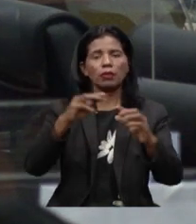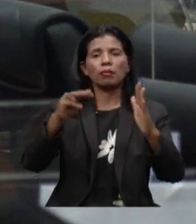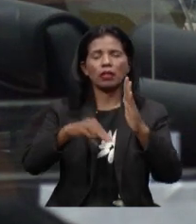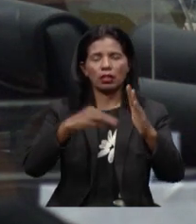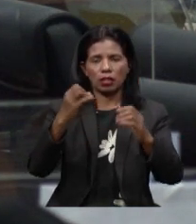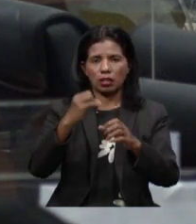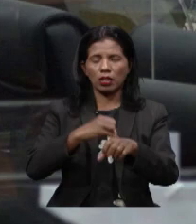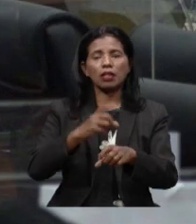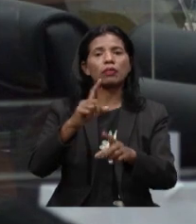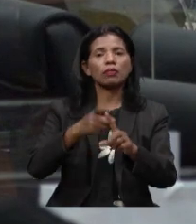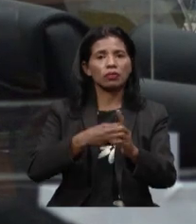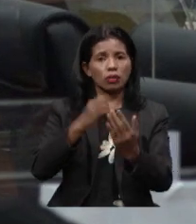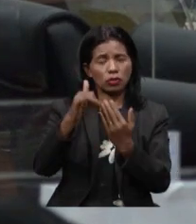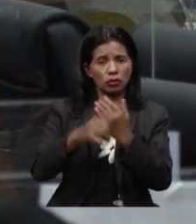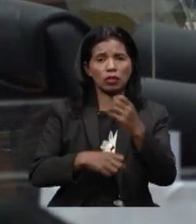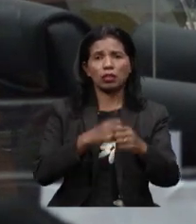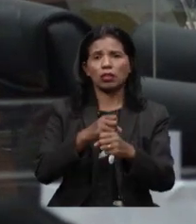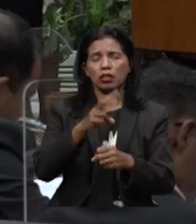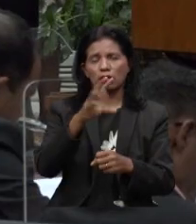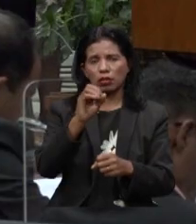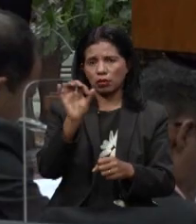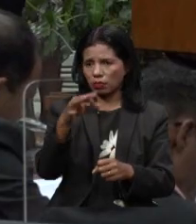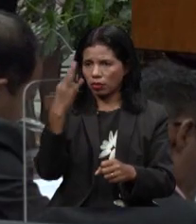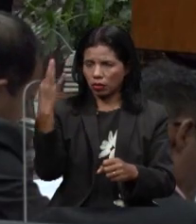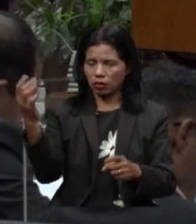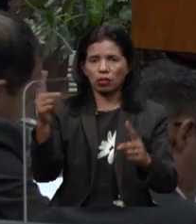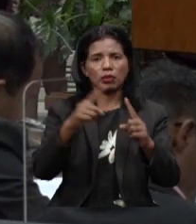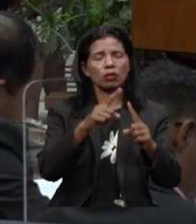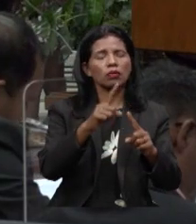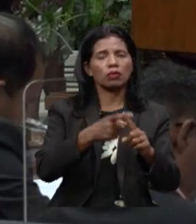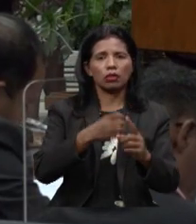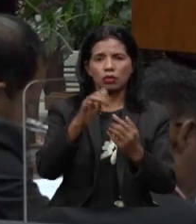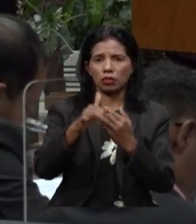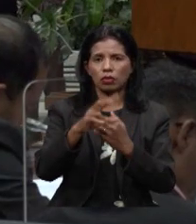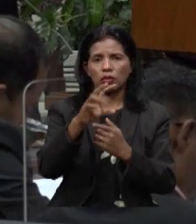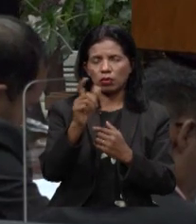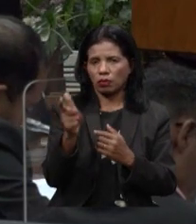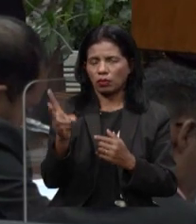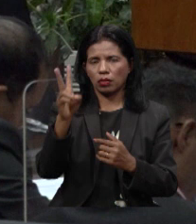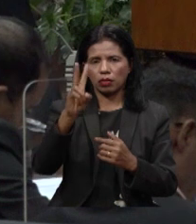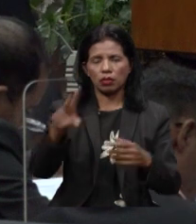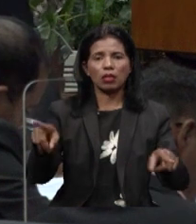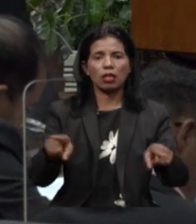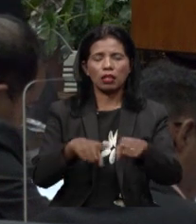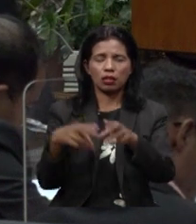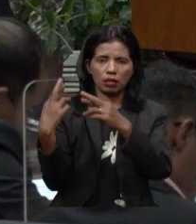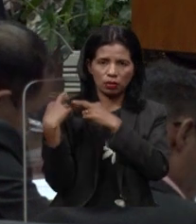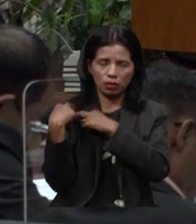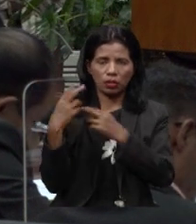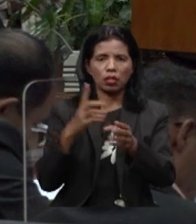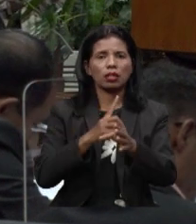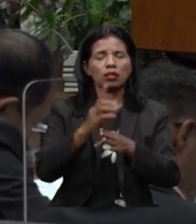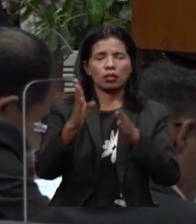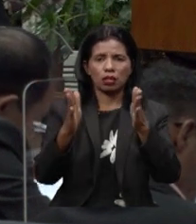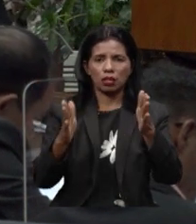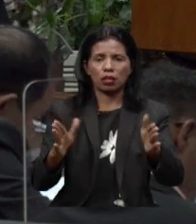E em fulan julho, Tina Rihundua Sanulo Resincia, to junho, Rihundua Ruanulo Resinrua. Assume cargo no dar diretora